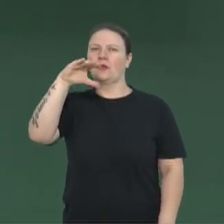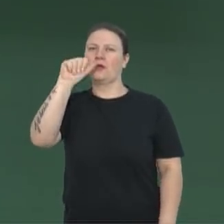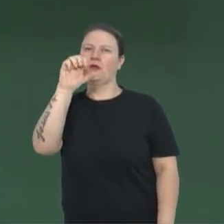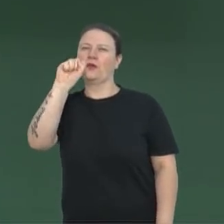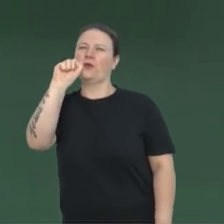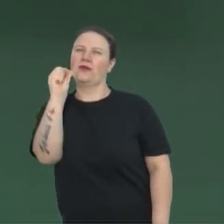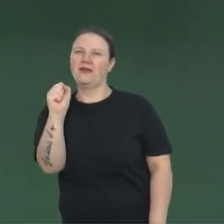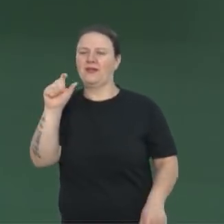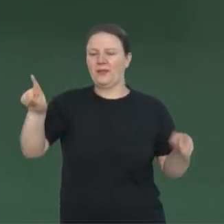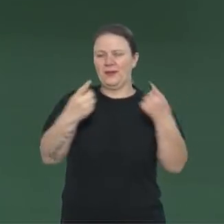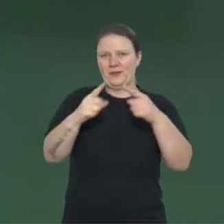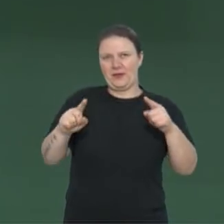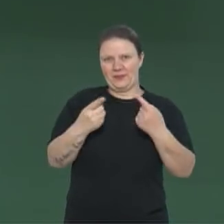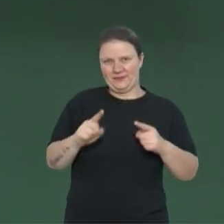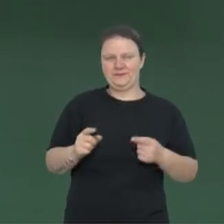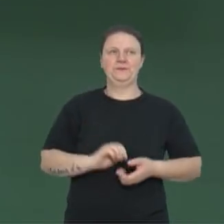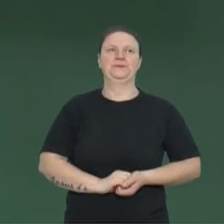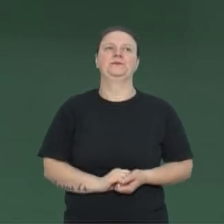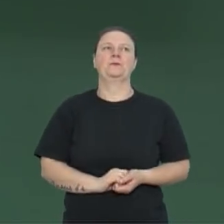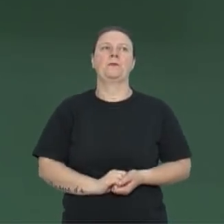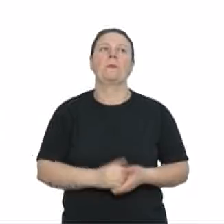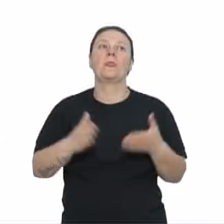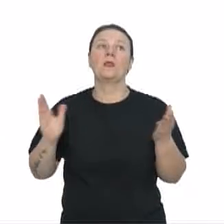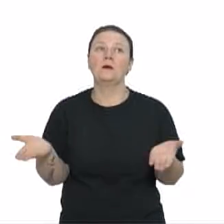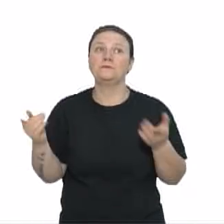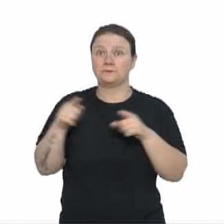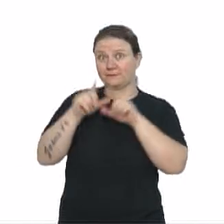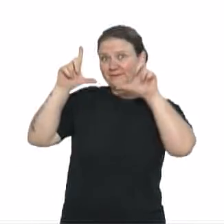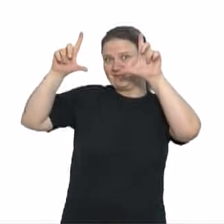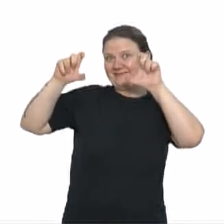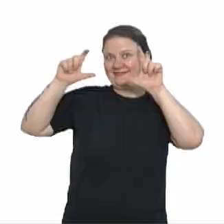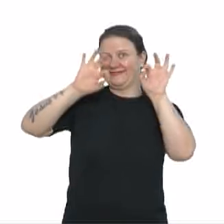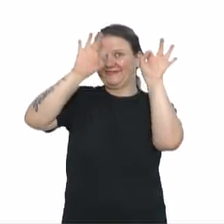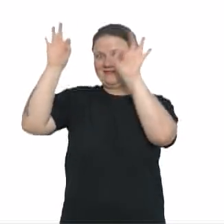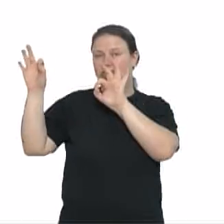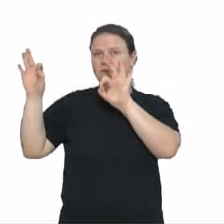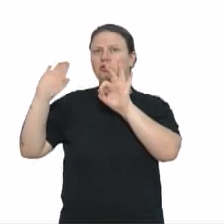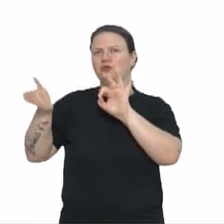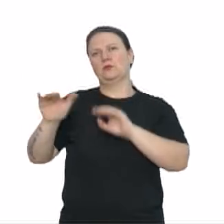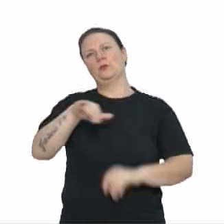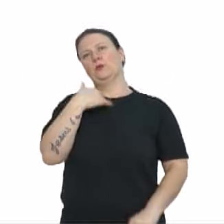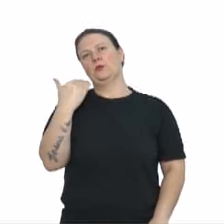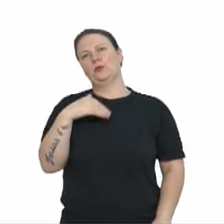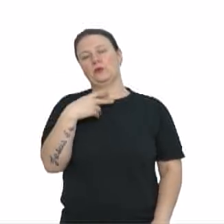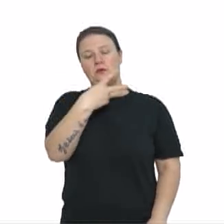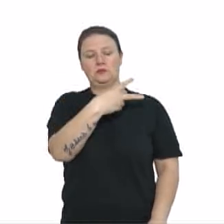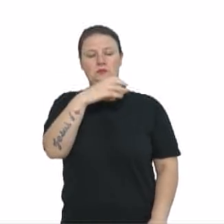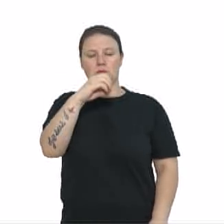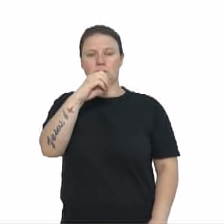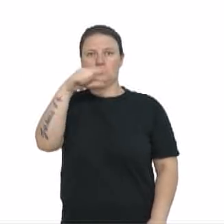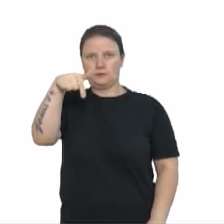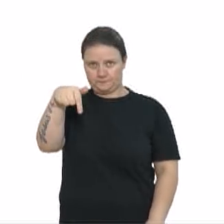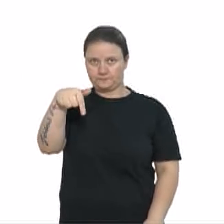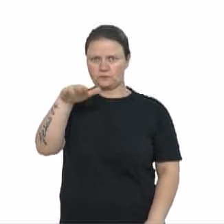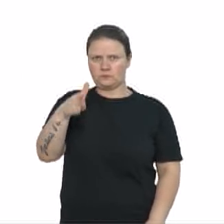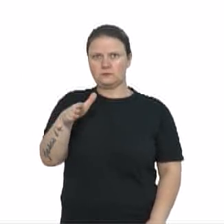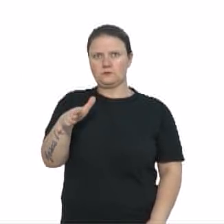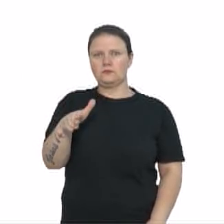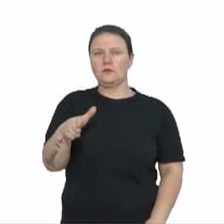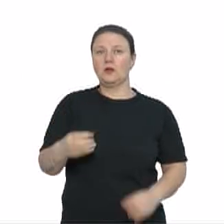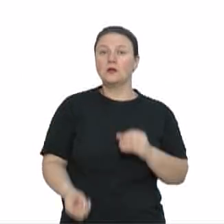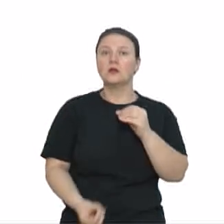Olha só, aqui tem uma outra foto dele. O Marcel Marceau, ele já faleceu no ano de 2007, ele